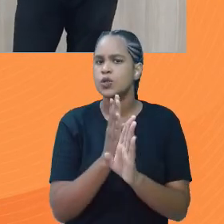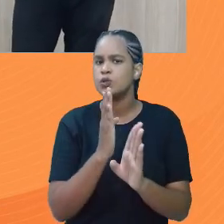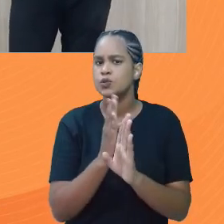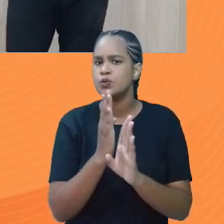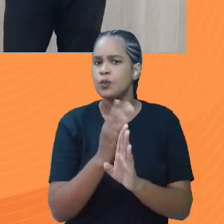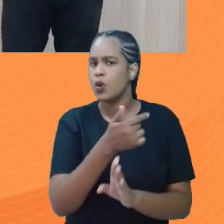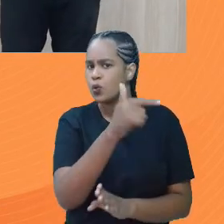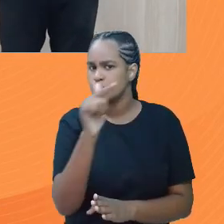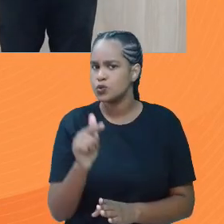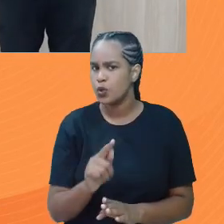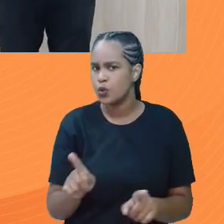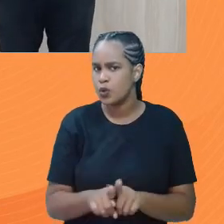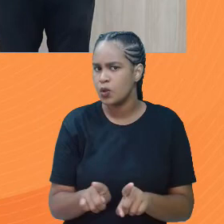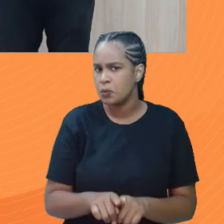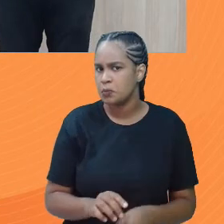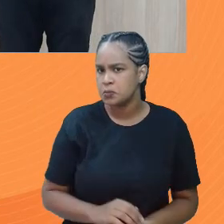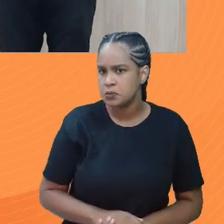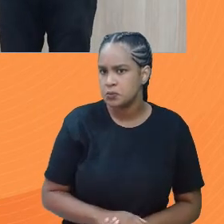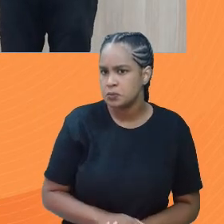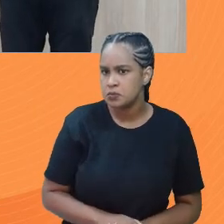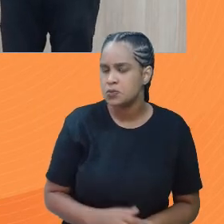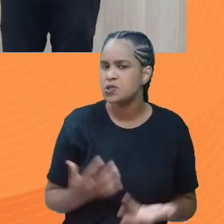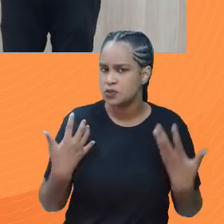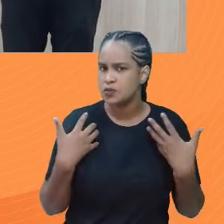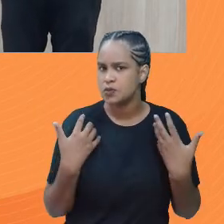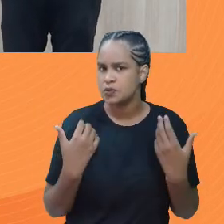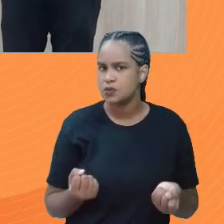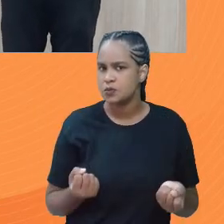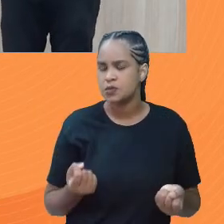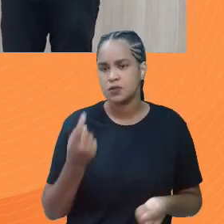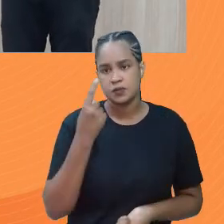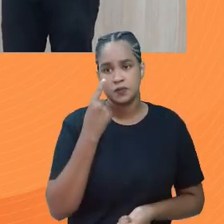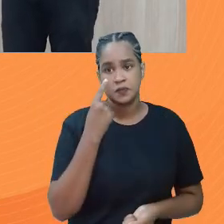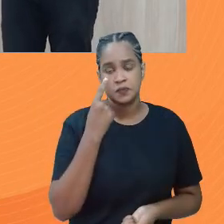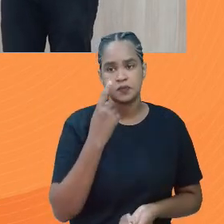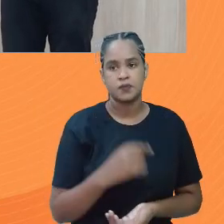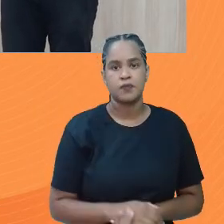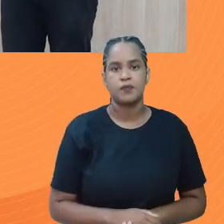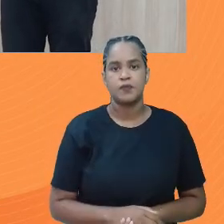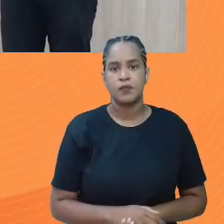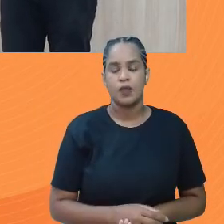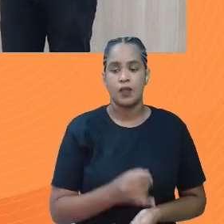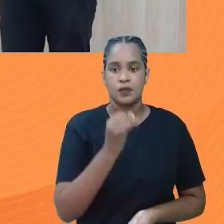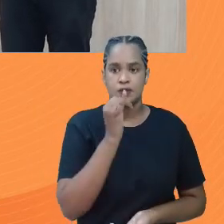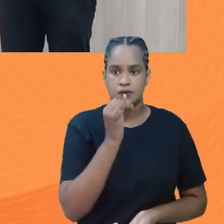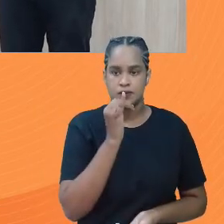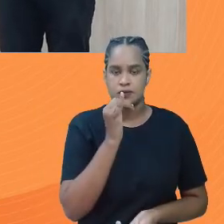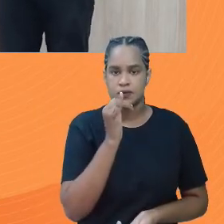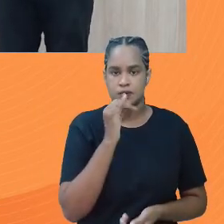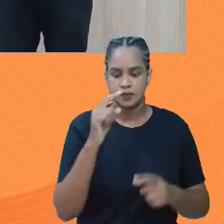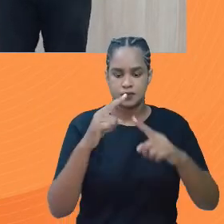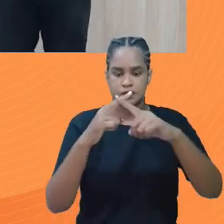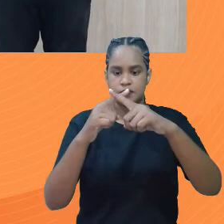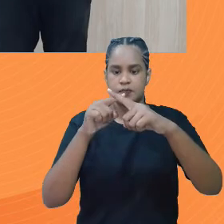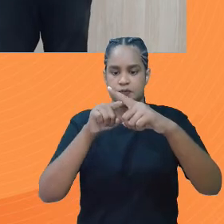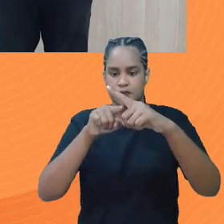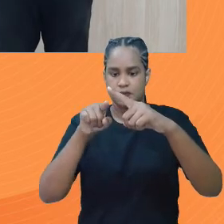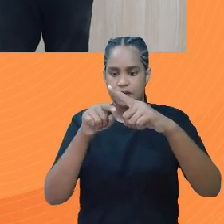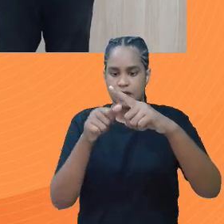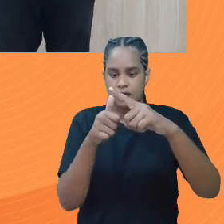ângulos. E aí? Vamos lá? Acompanhe esse exemplo aí. Eu coloquei aí esse ângulozinho aí que